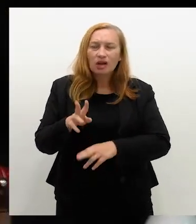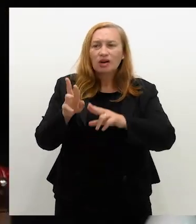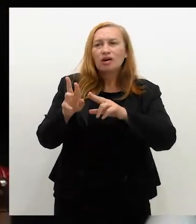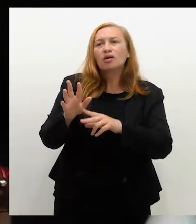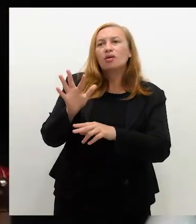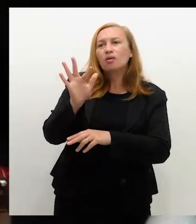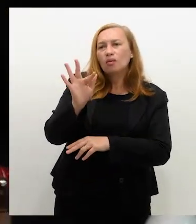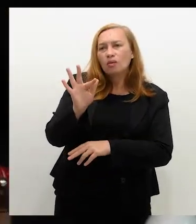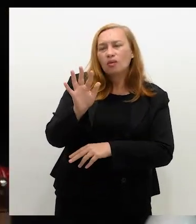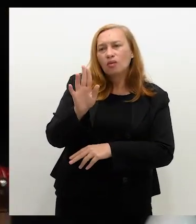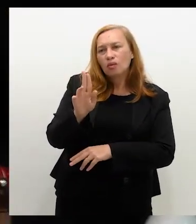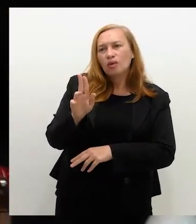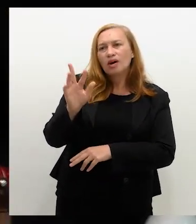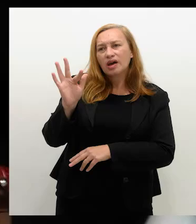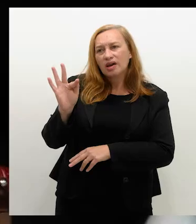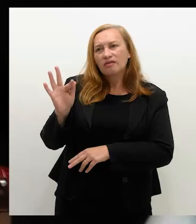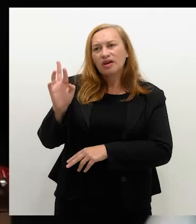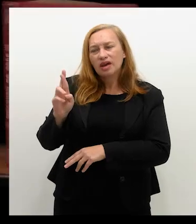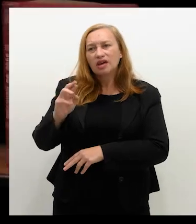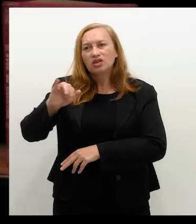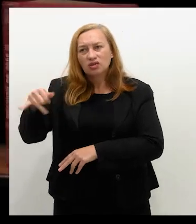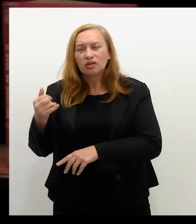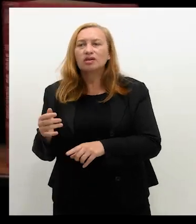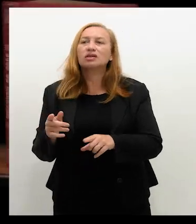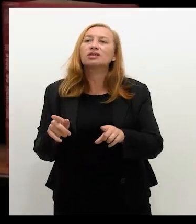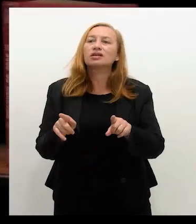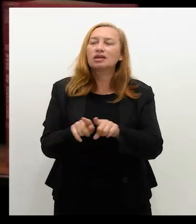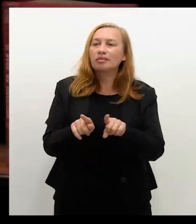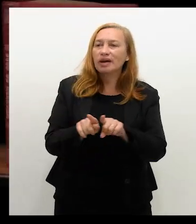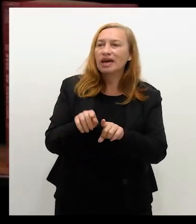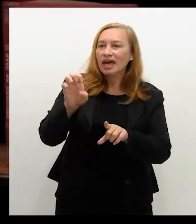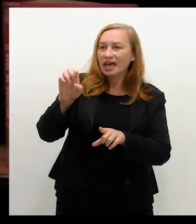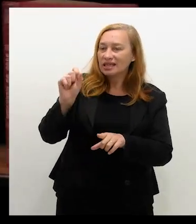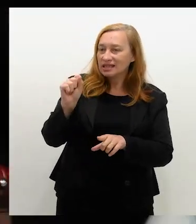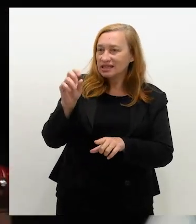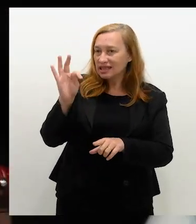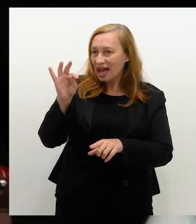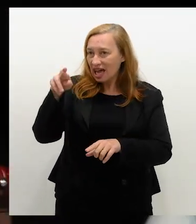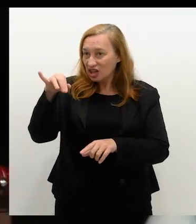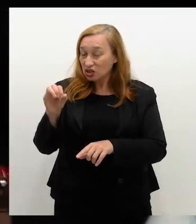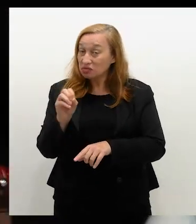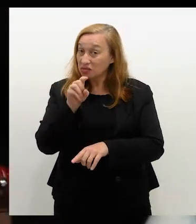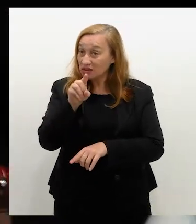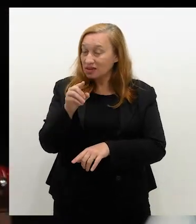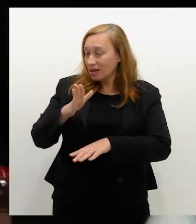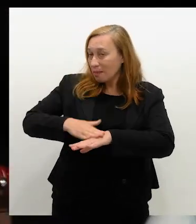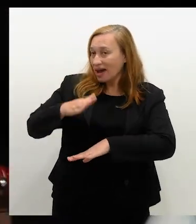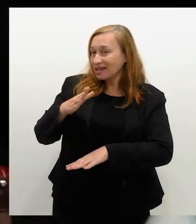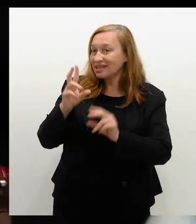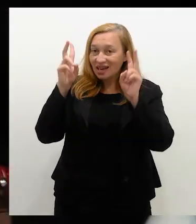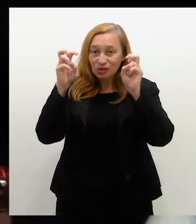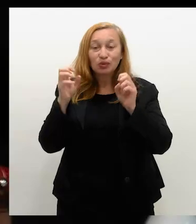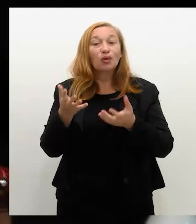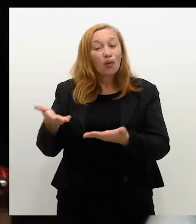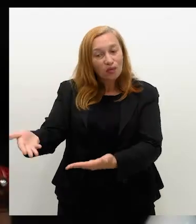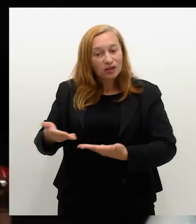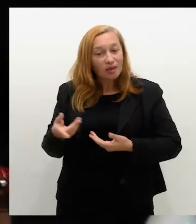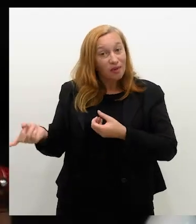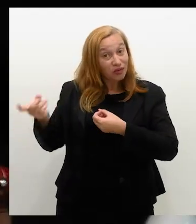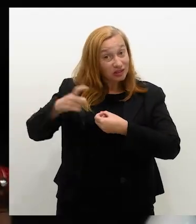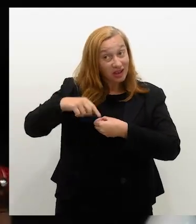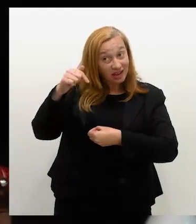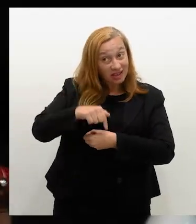recado? Nós estamos nos encaminhando para os minutos finais. Quem é rica como você tem sempre muito mais assunto, então você está convidada para voltar